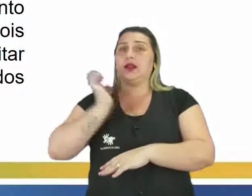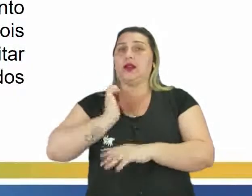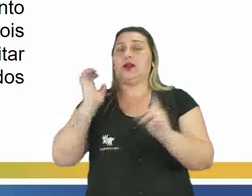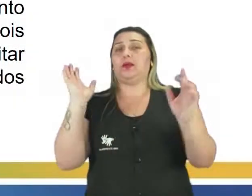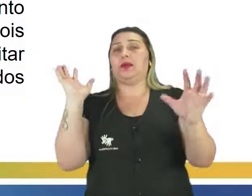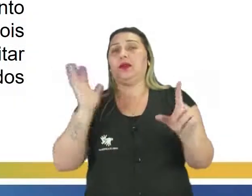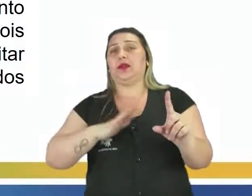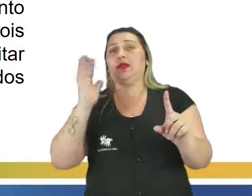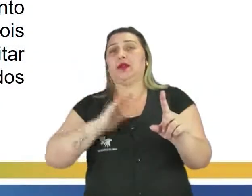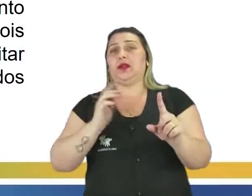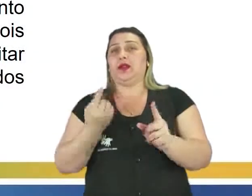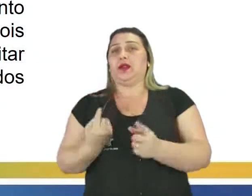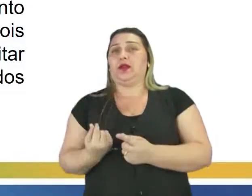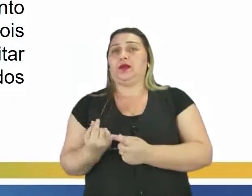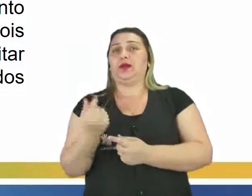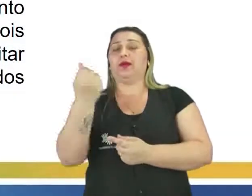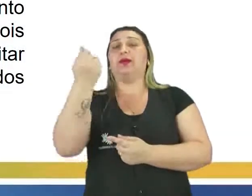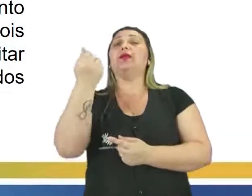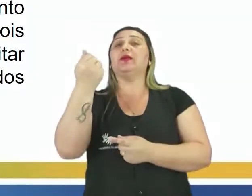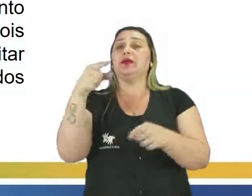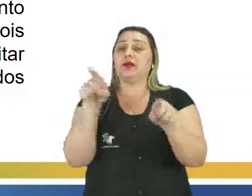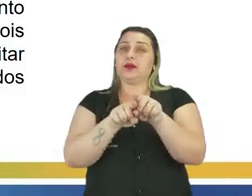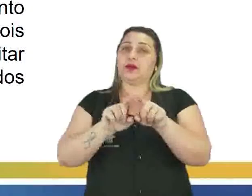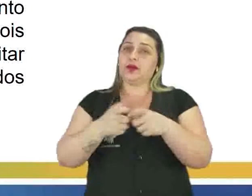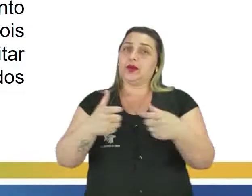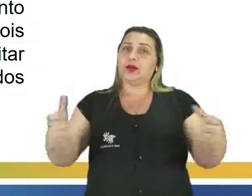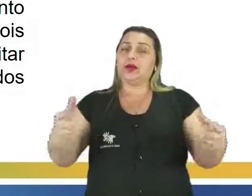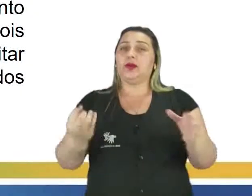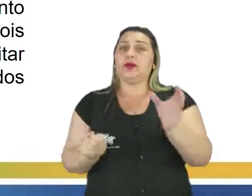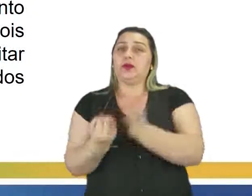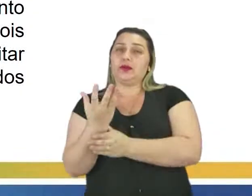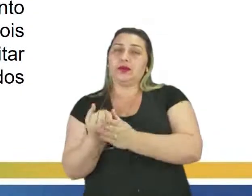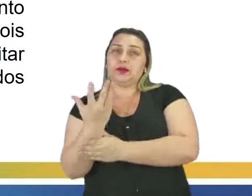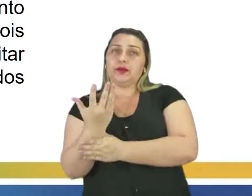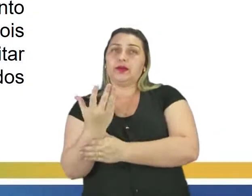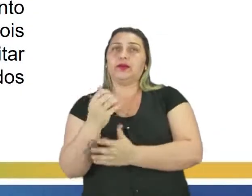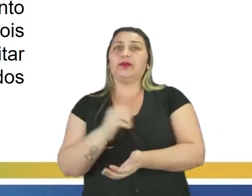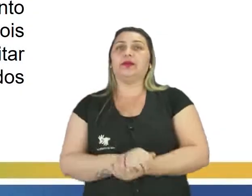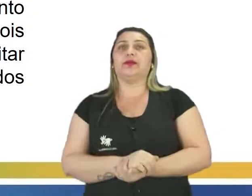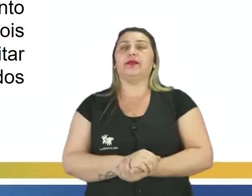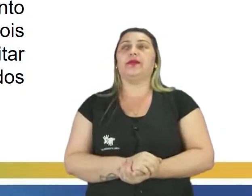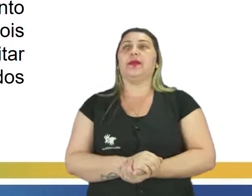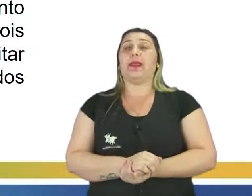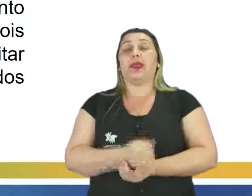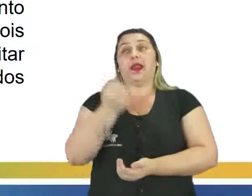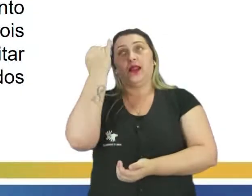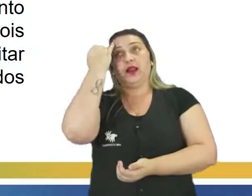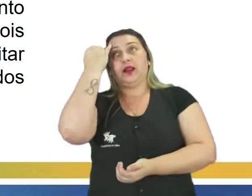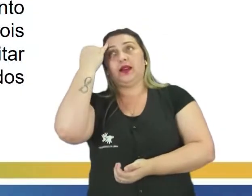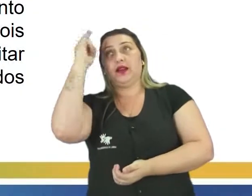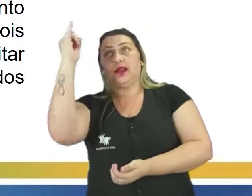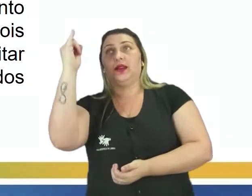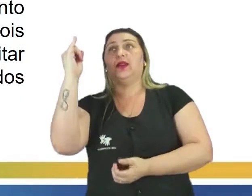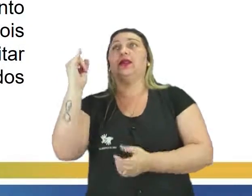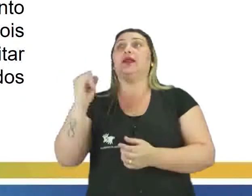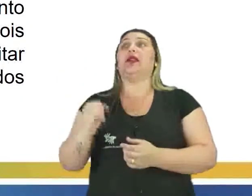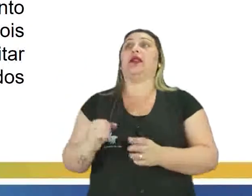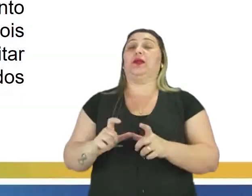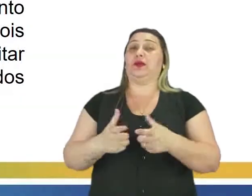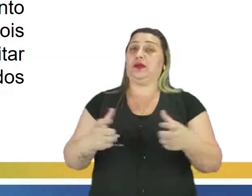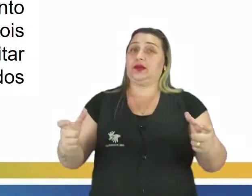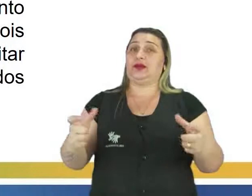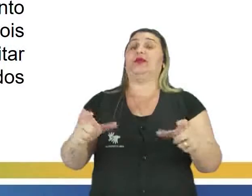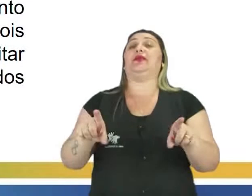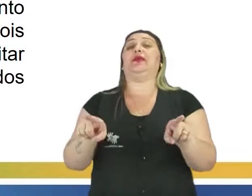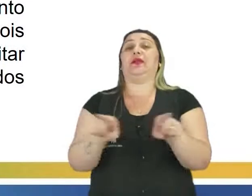incentivar o investimento e o consequente crescimento da produção. A ideia era crescer o bolo para depois